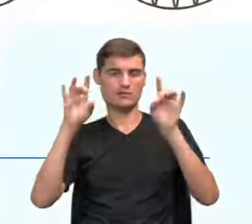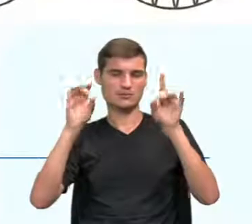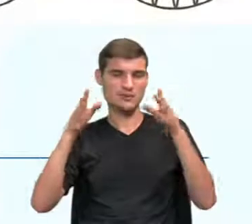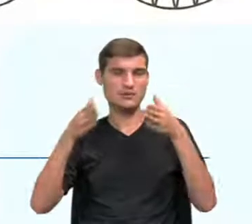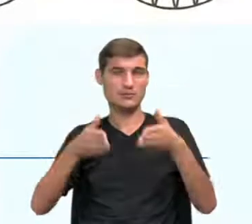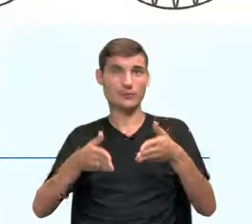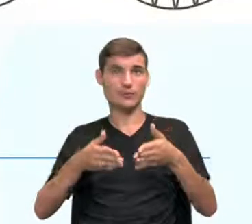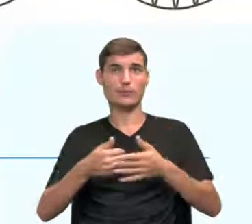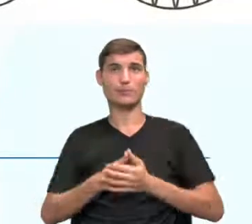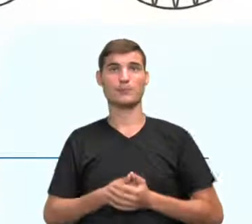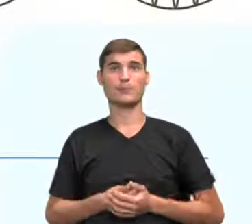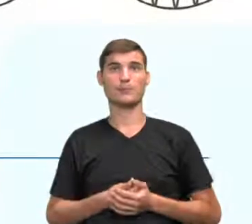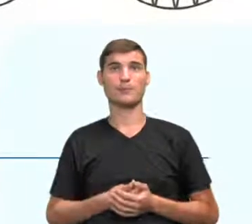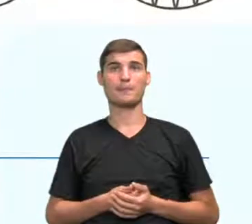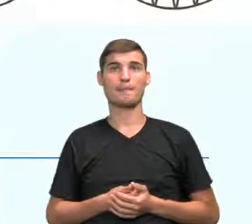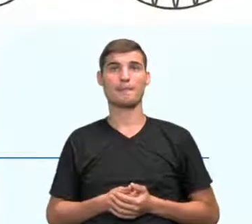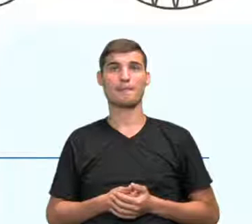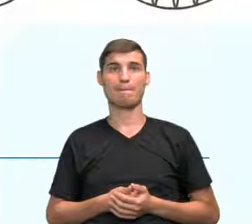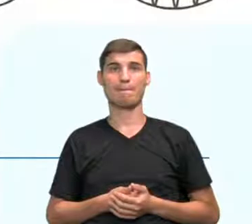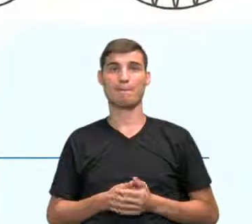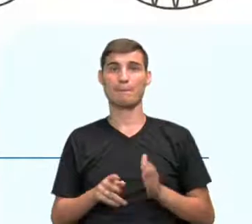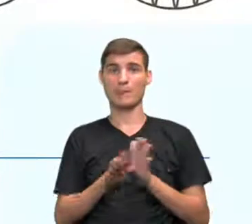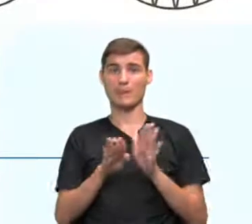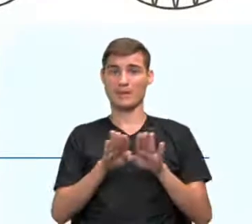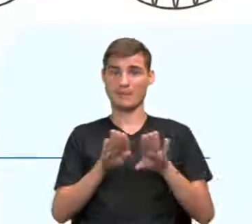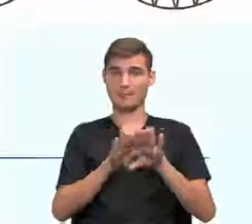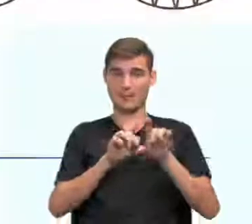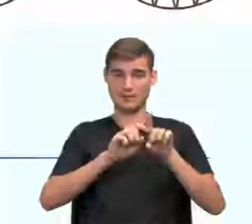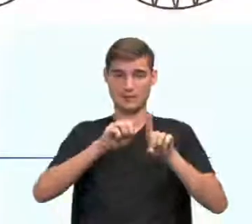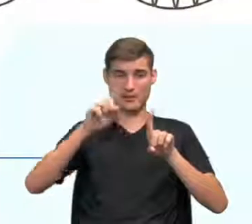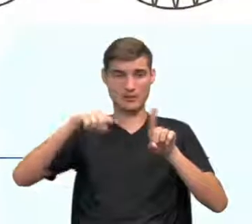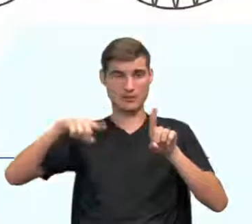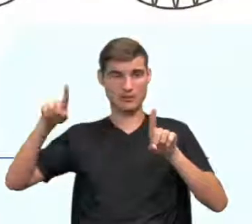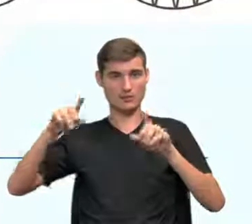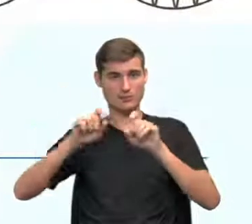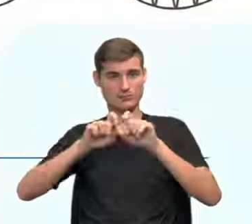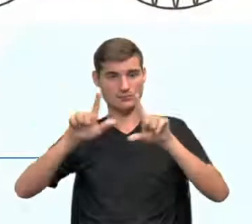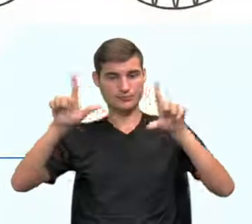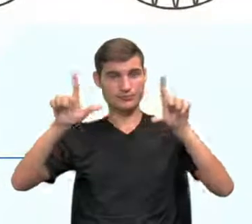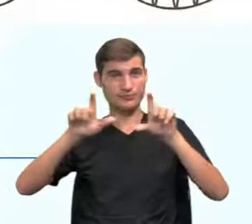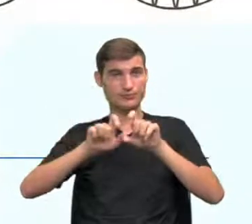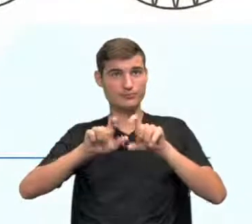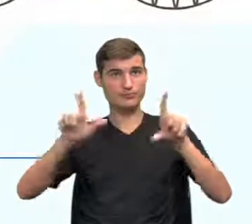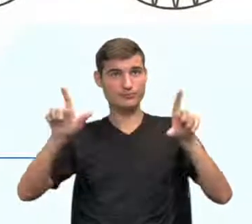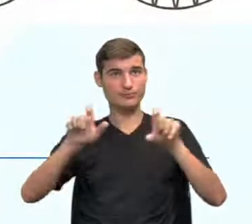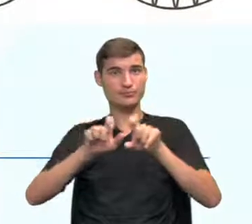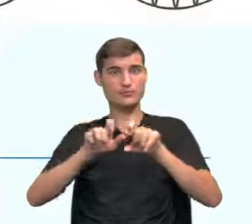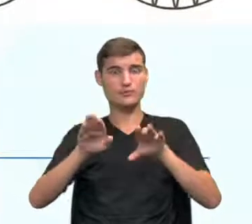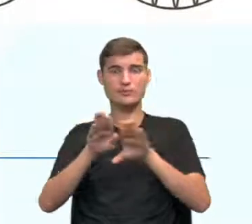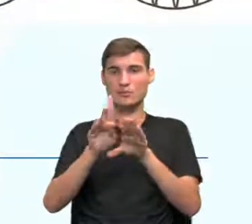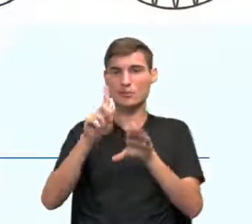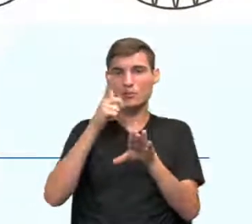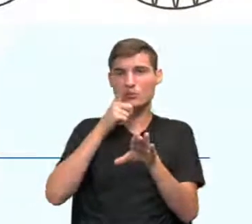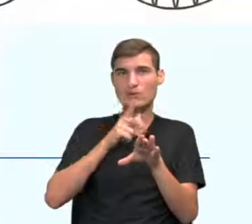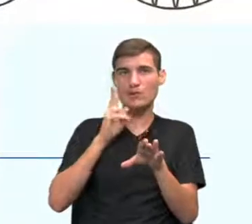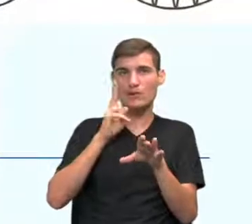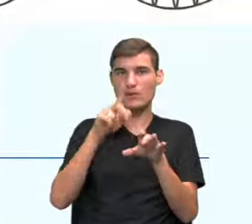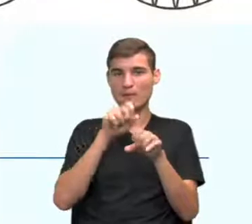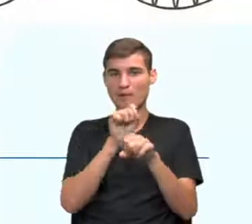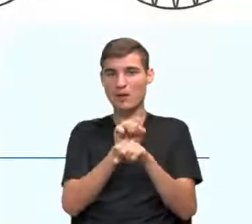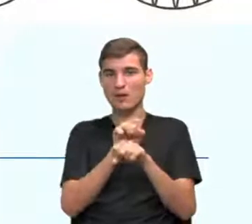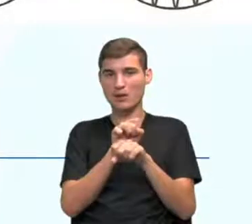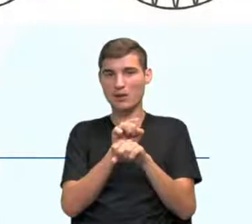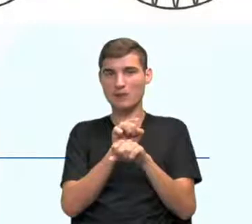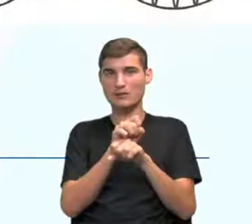feita. Aqui, por chaveamento de amplitude, ora eu transmito a portadora, ora eu não transmito. Isso aqui